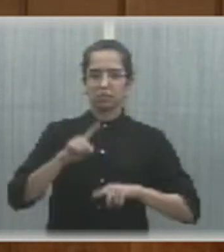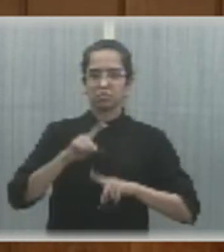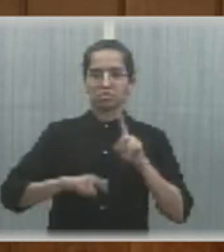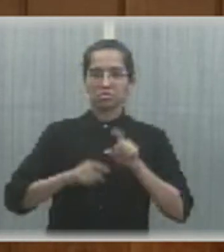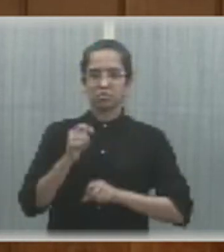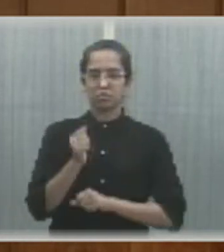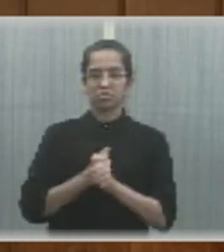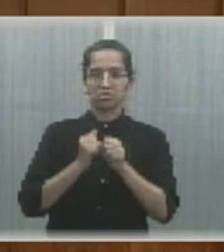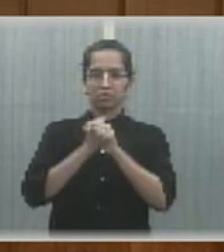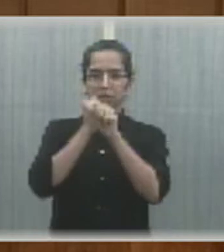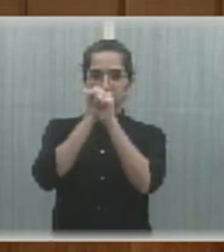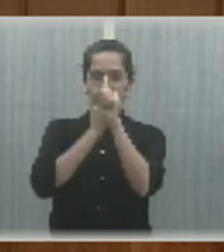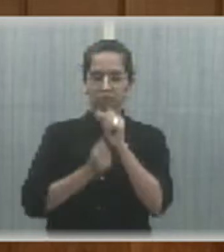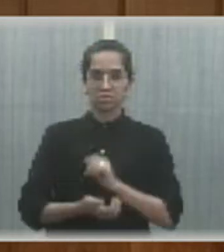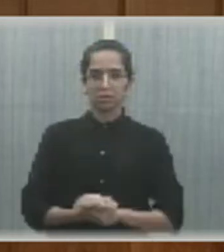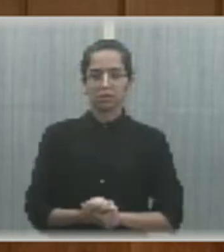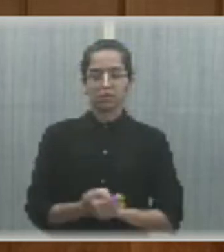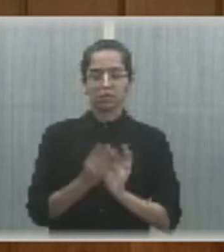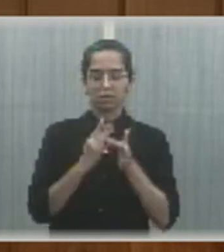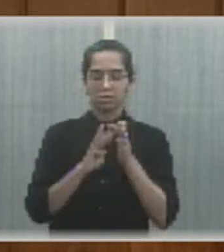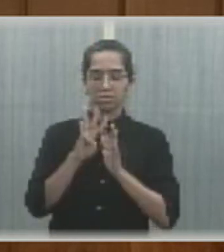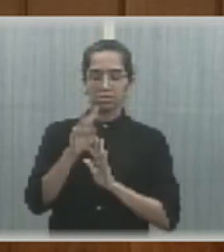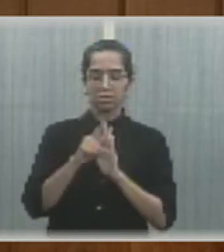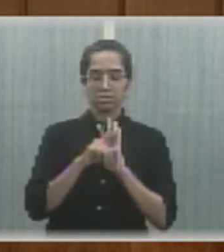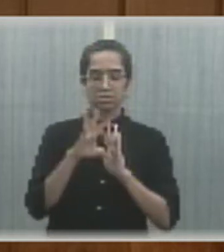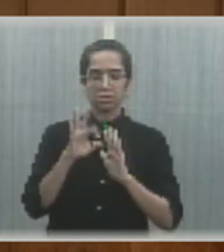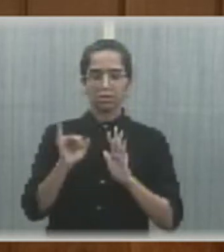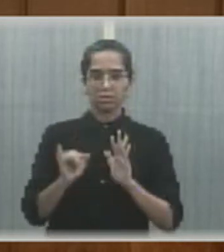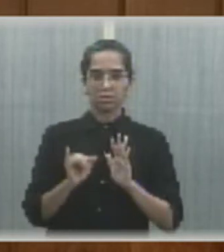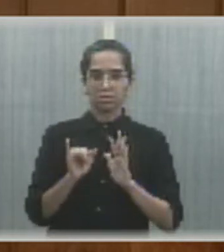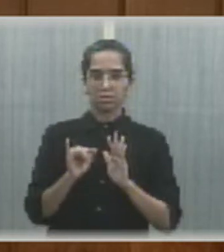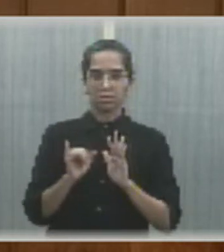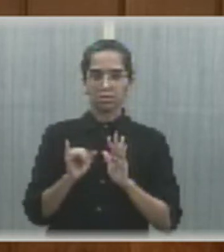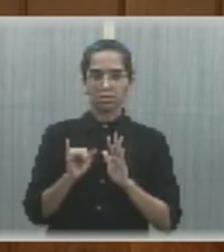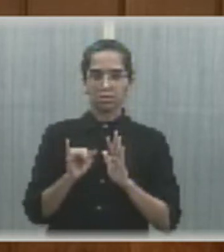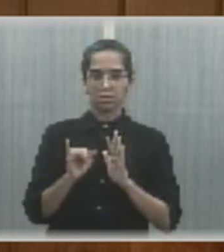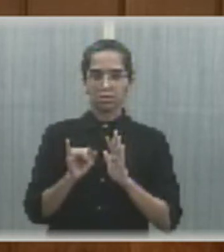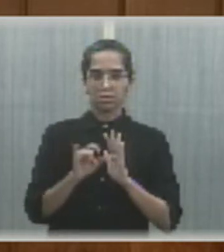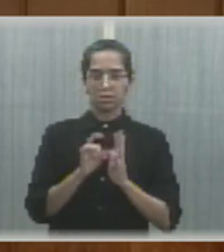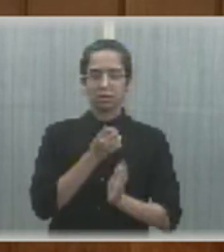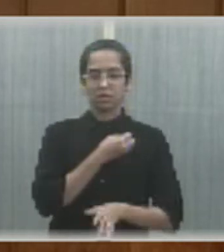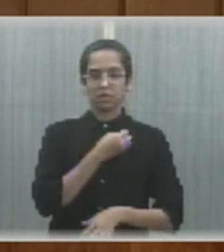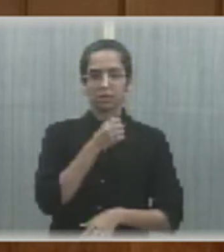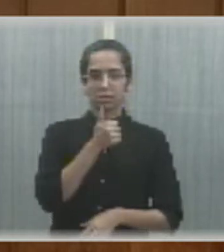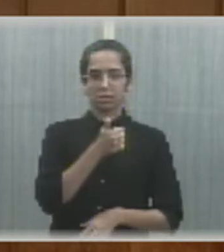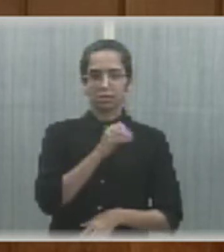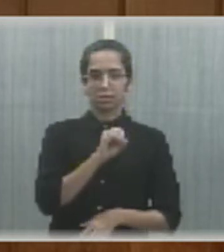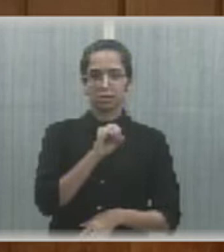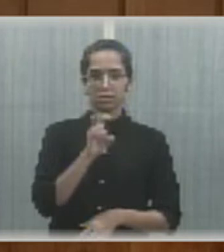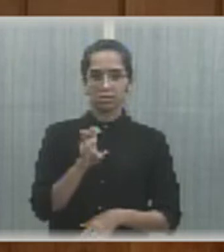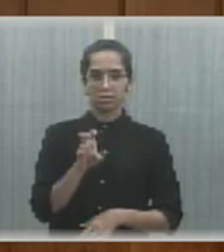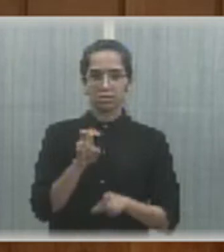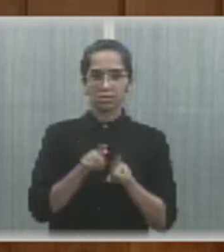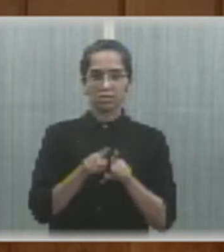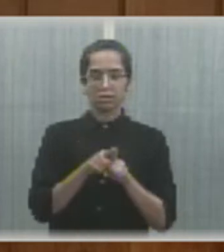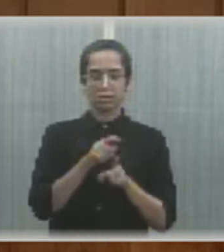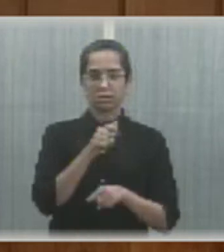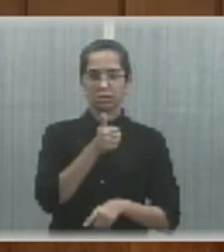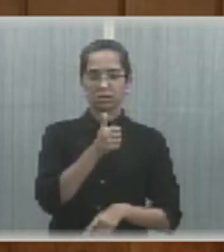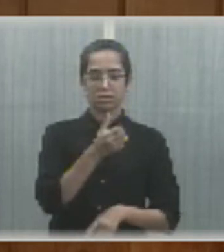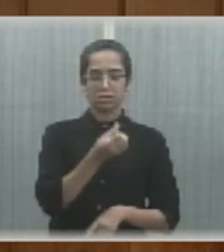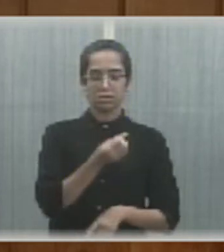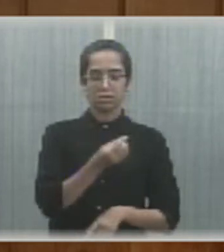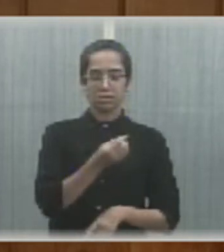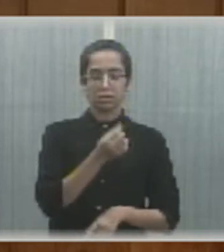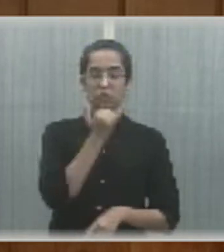construção. Quatro projetos de lei ordinária de número 105 e 106, de autoria do